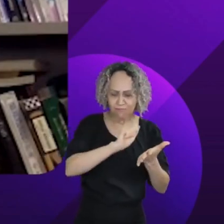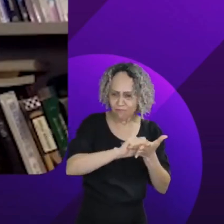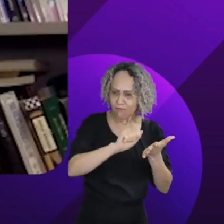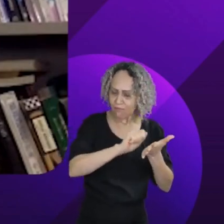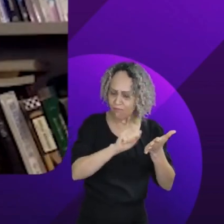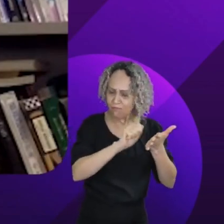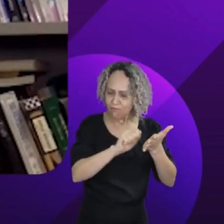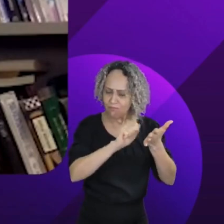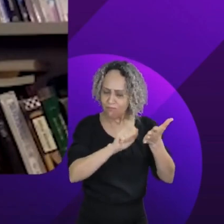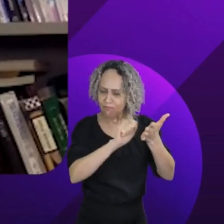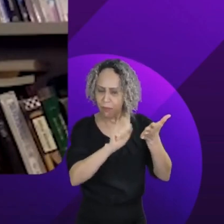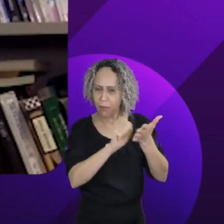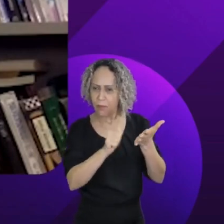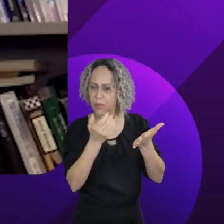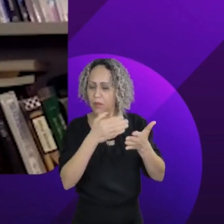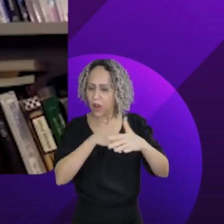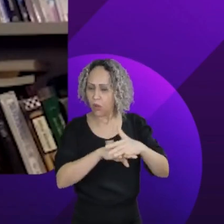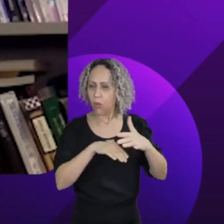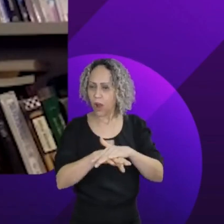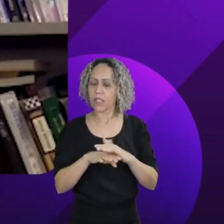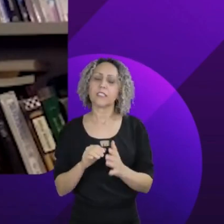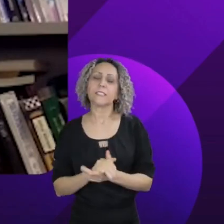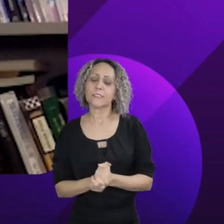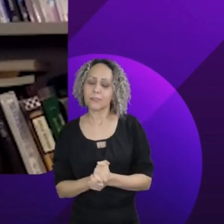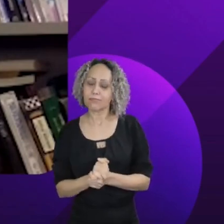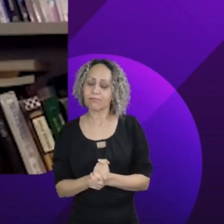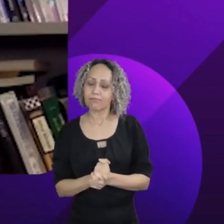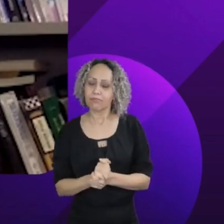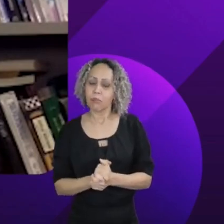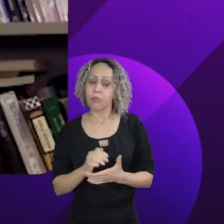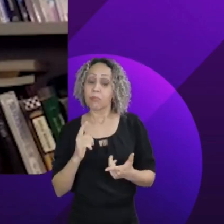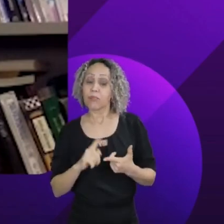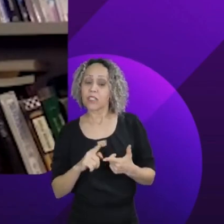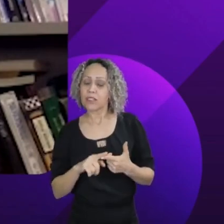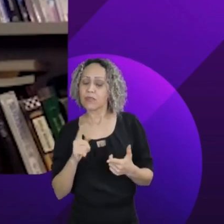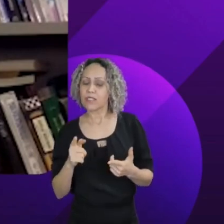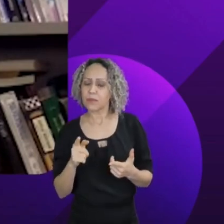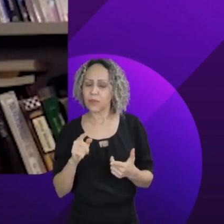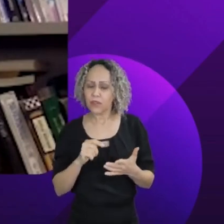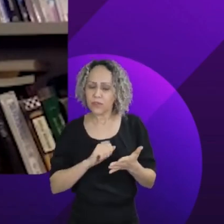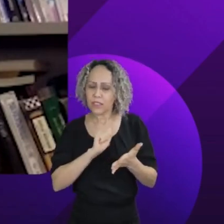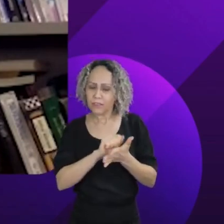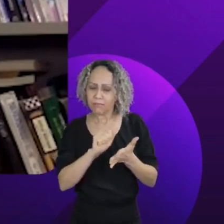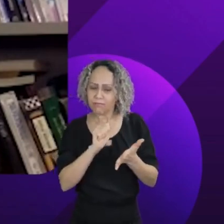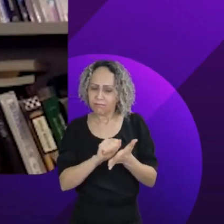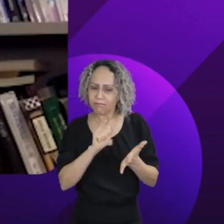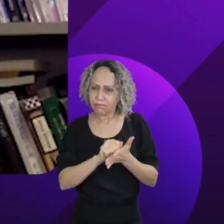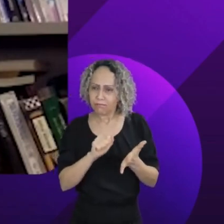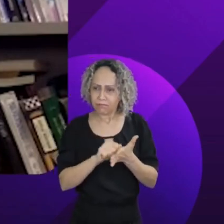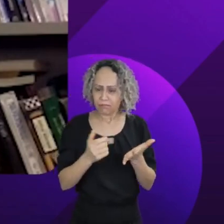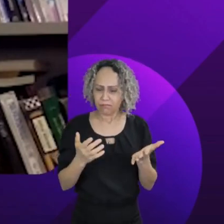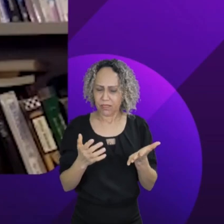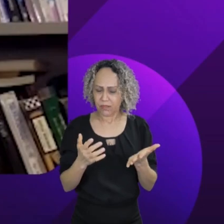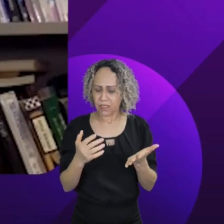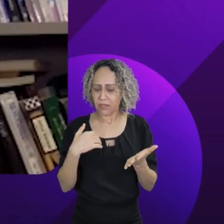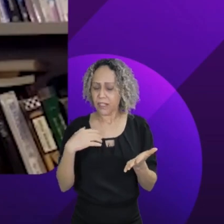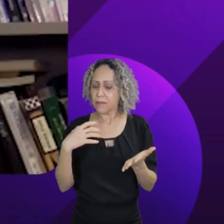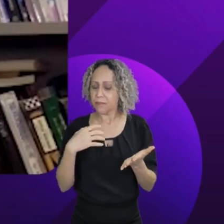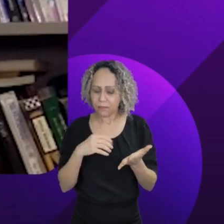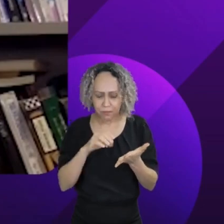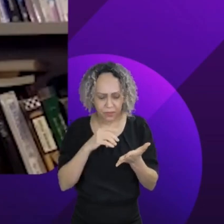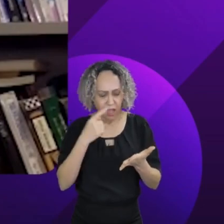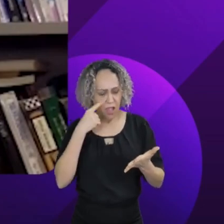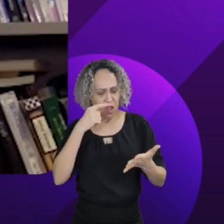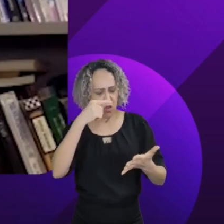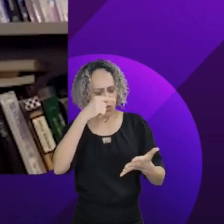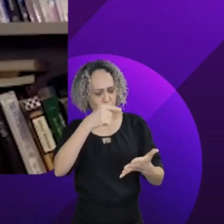isso, você vai reconhecer como que o preconceito, a ignorância das pessoas,